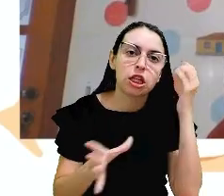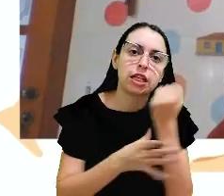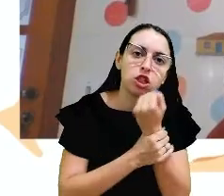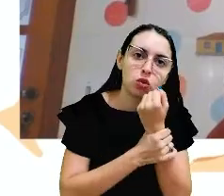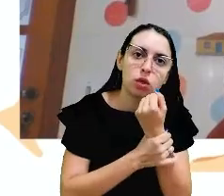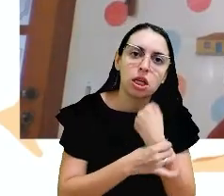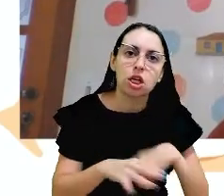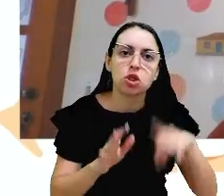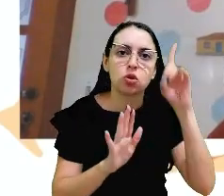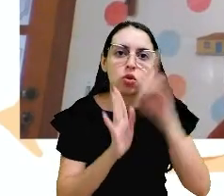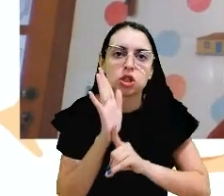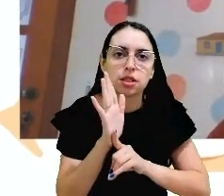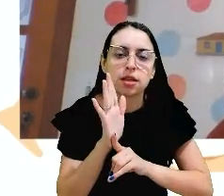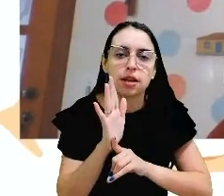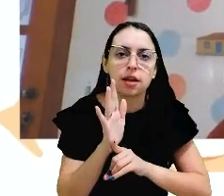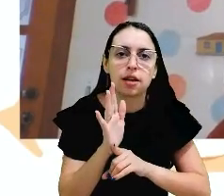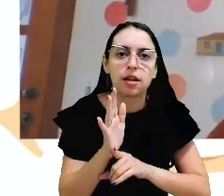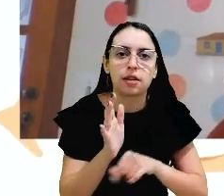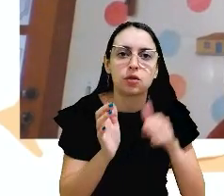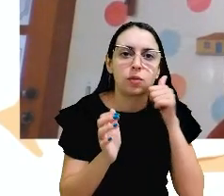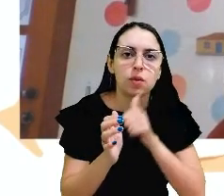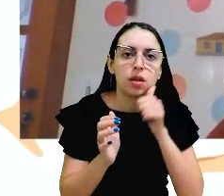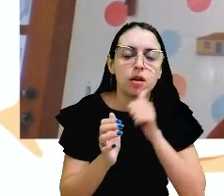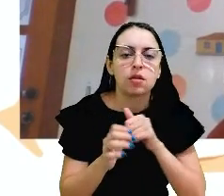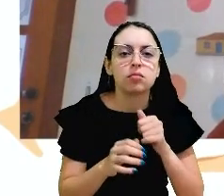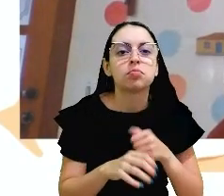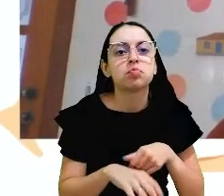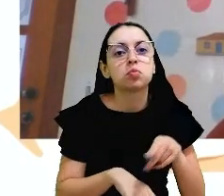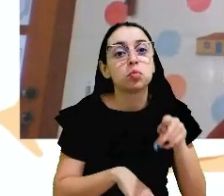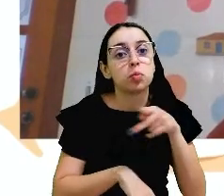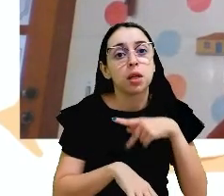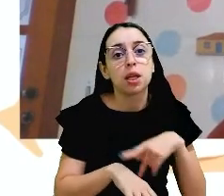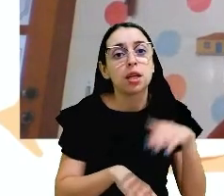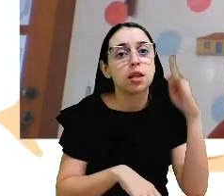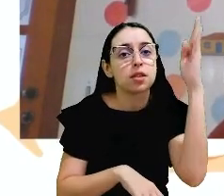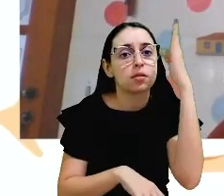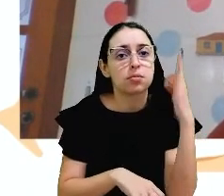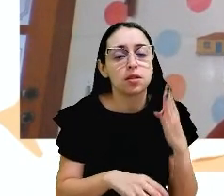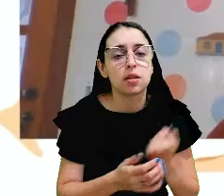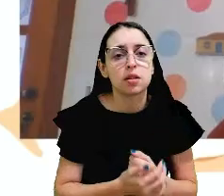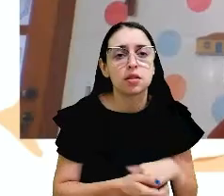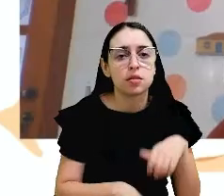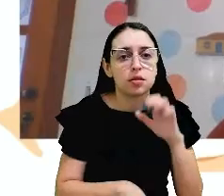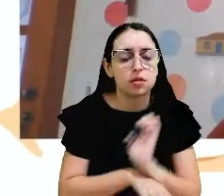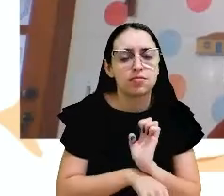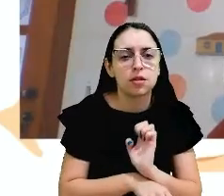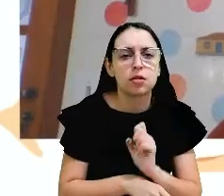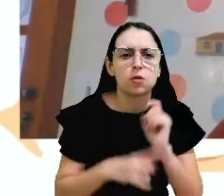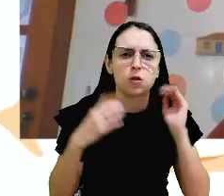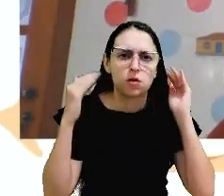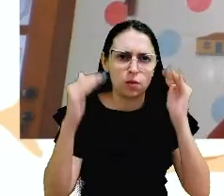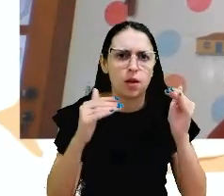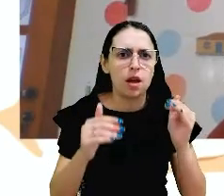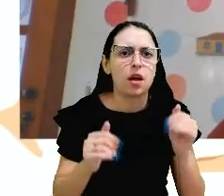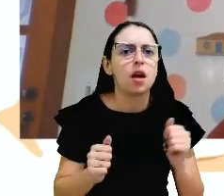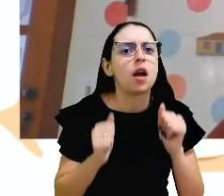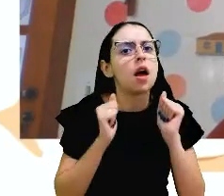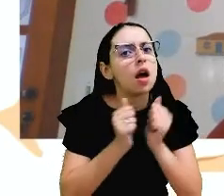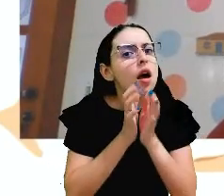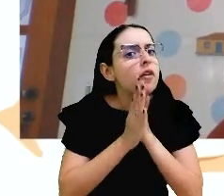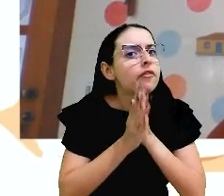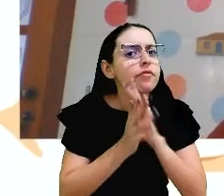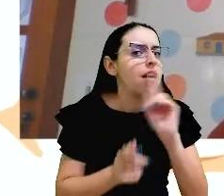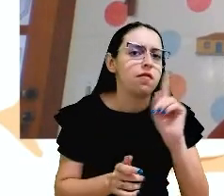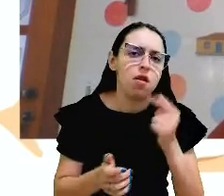esses direitos às mulheres, porque o Estado brasileiro assim se obrigou. Não é um favor. O caminho é longo, mas